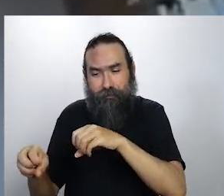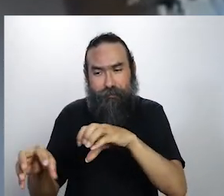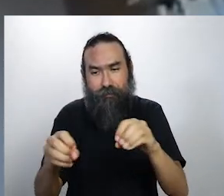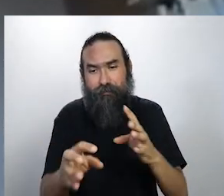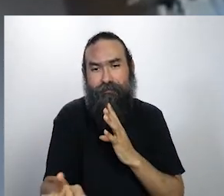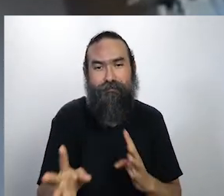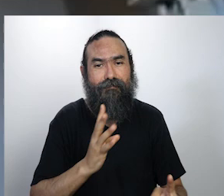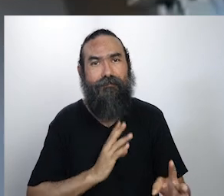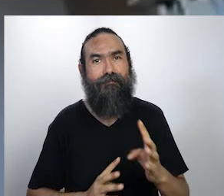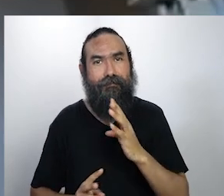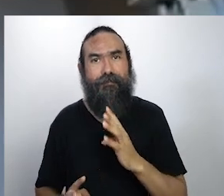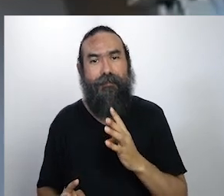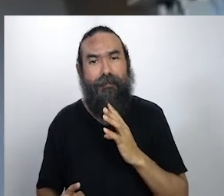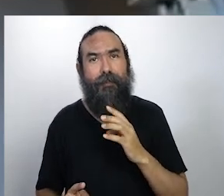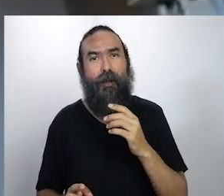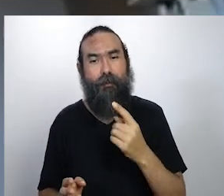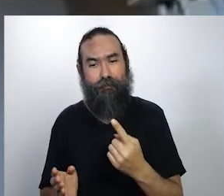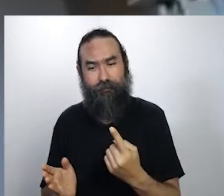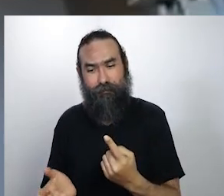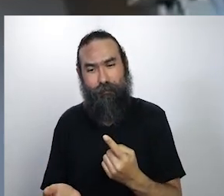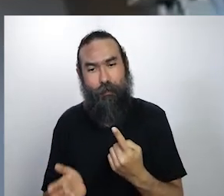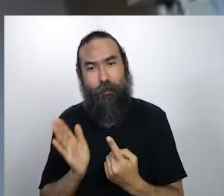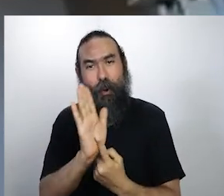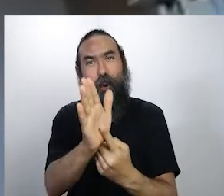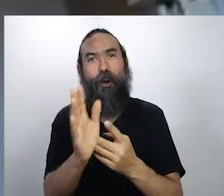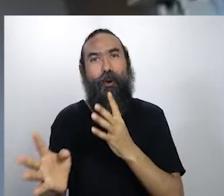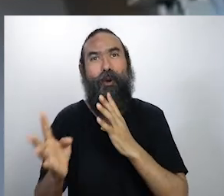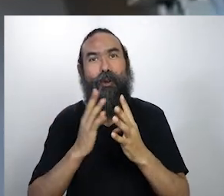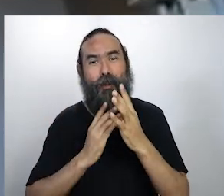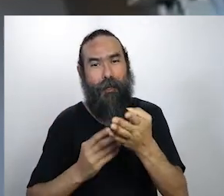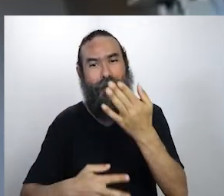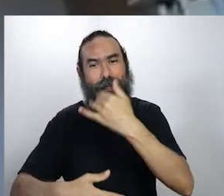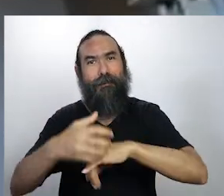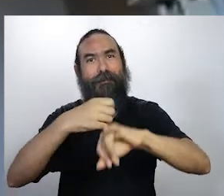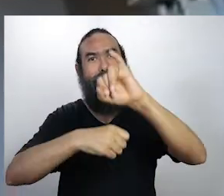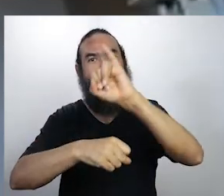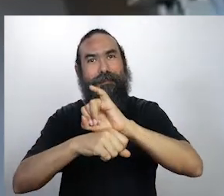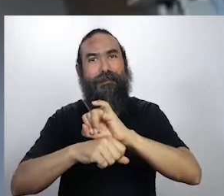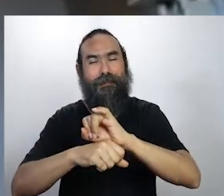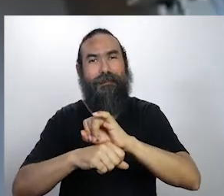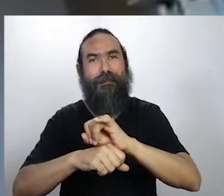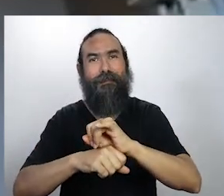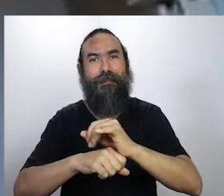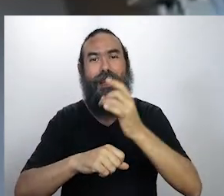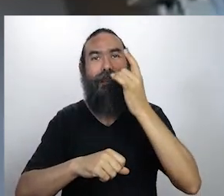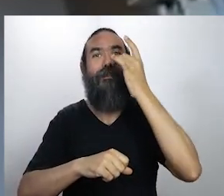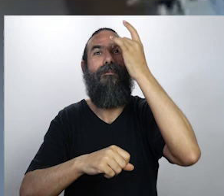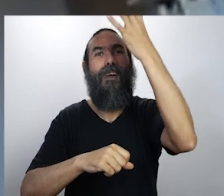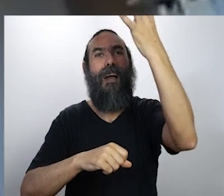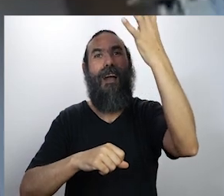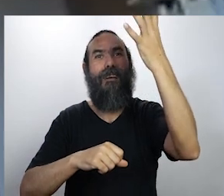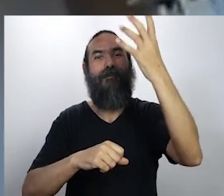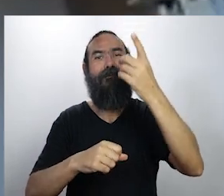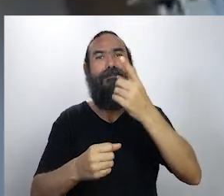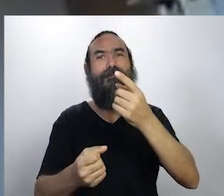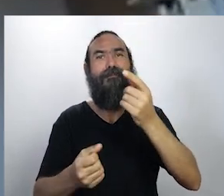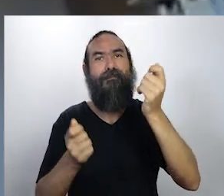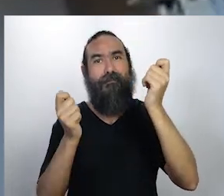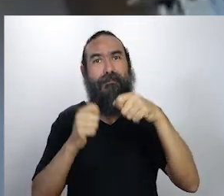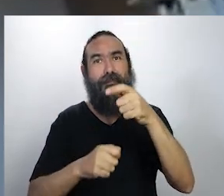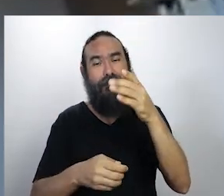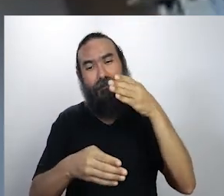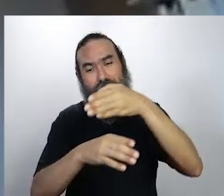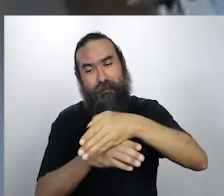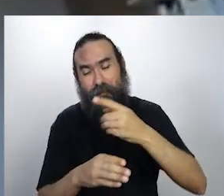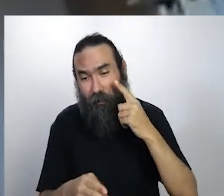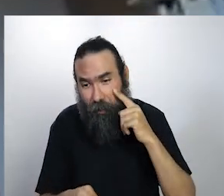por meio dos verbetes, né? E eles estão muito disponíveis a estabelecer parcerias com universidades, né?